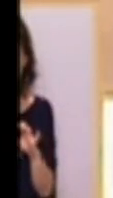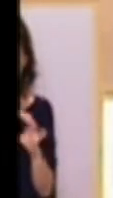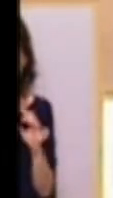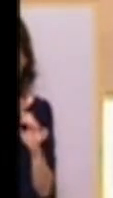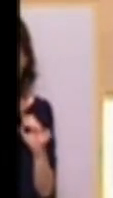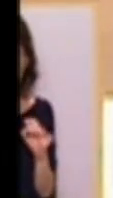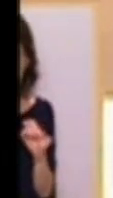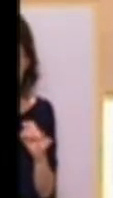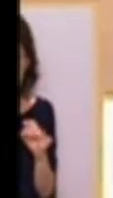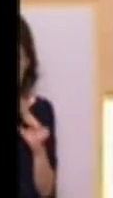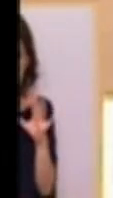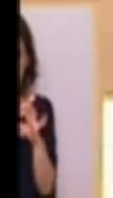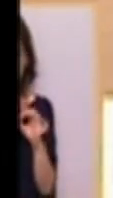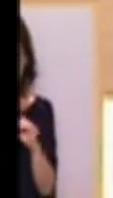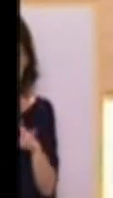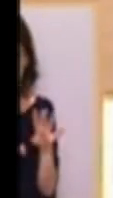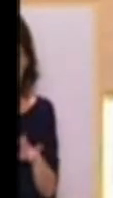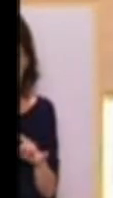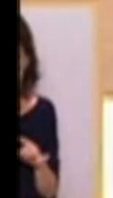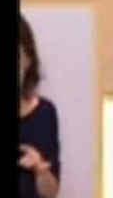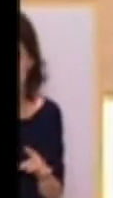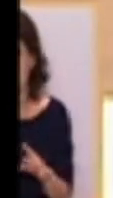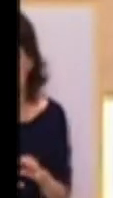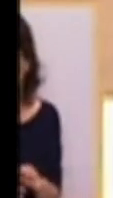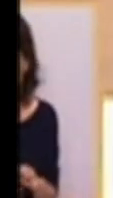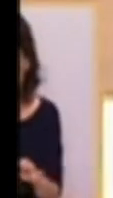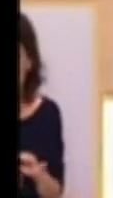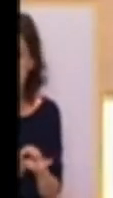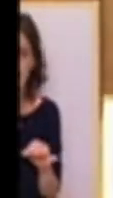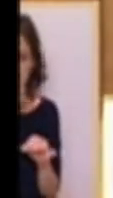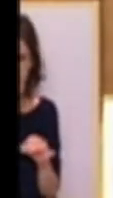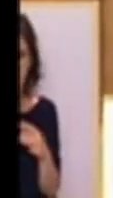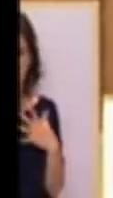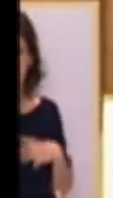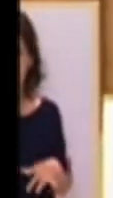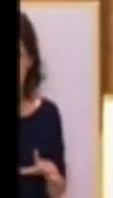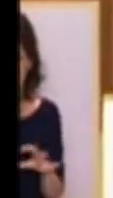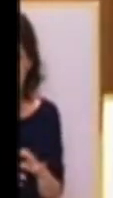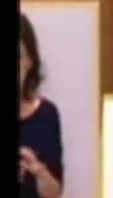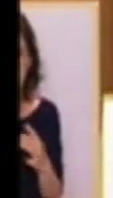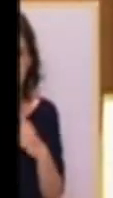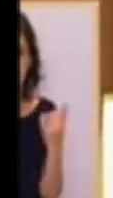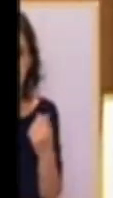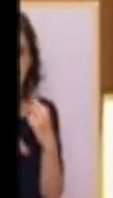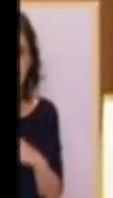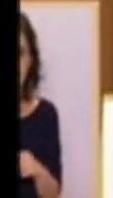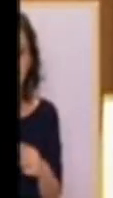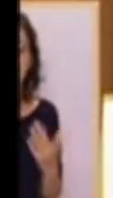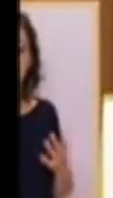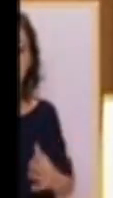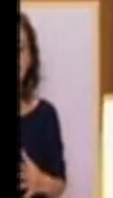os seus grandes amigos e tu protagonizaste exatamente a Amália com alguns destes figurinos, que também foi um espetáculo muito especial para ti. Foi,